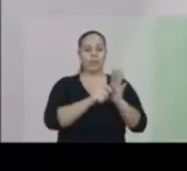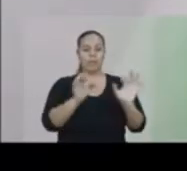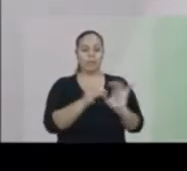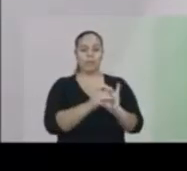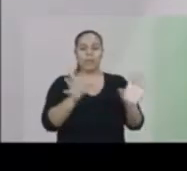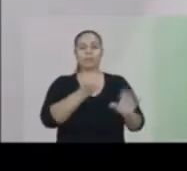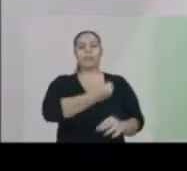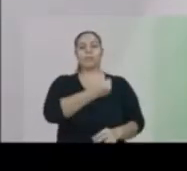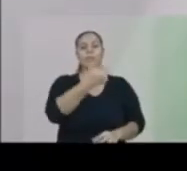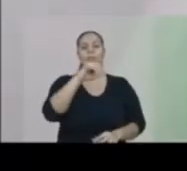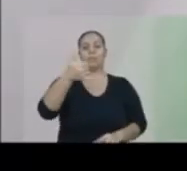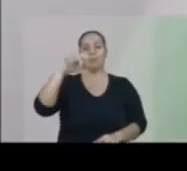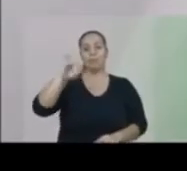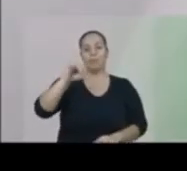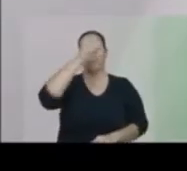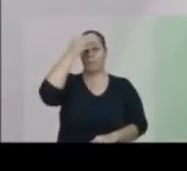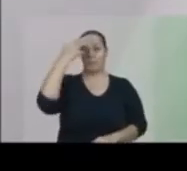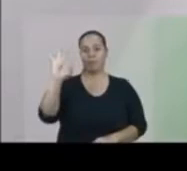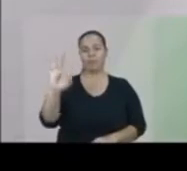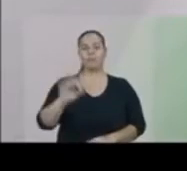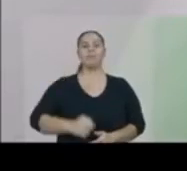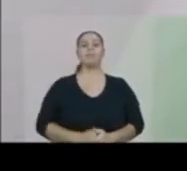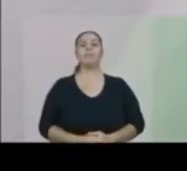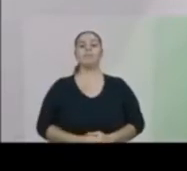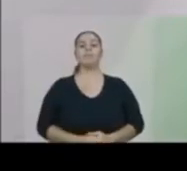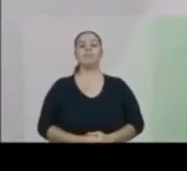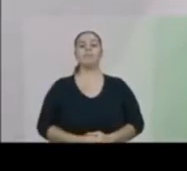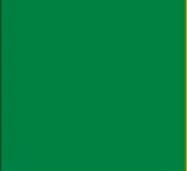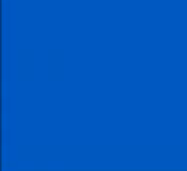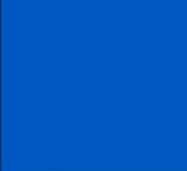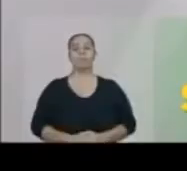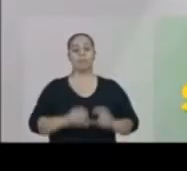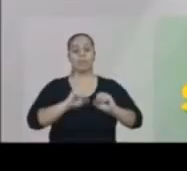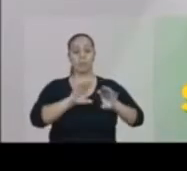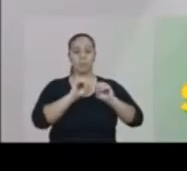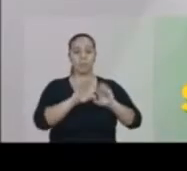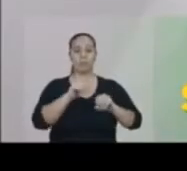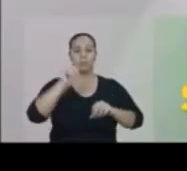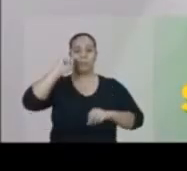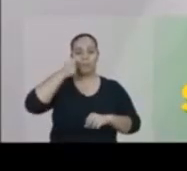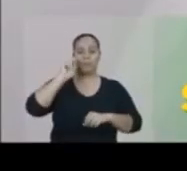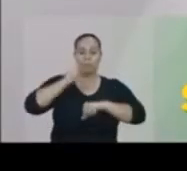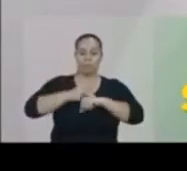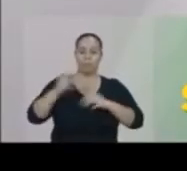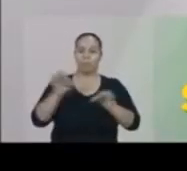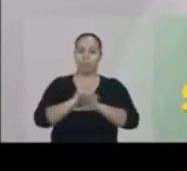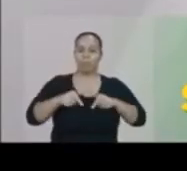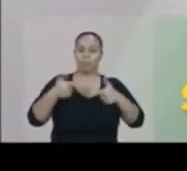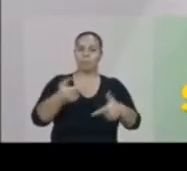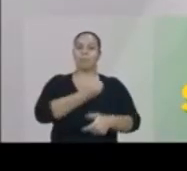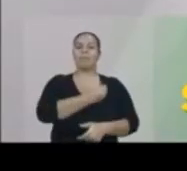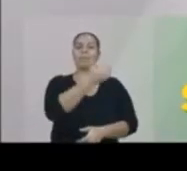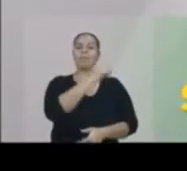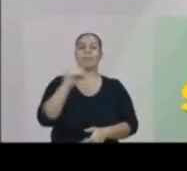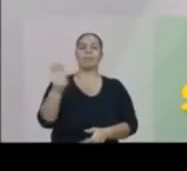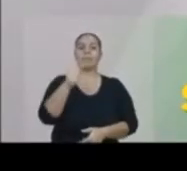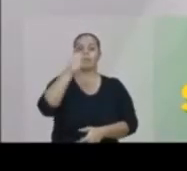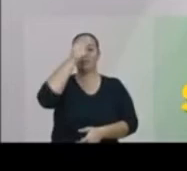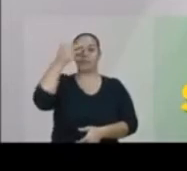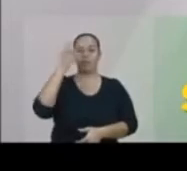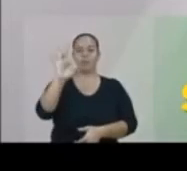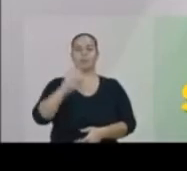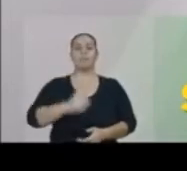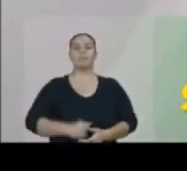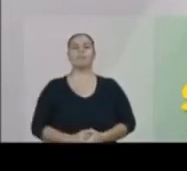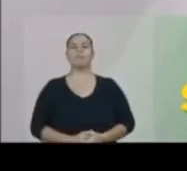das drogas, vote Manassés, 10190 e Crivella é 10. Pela educação preta, própria, proativa e pronta, professora Sandra de